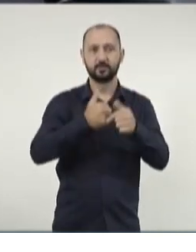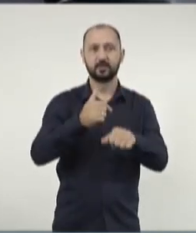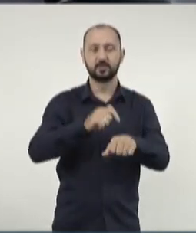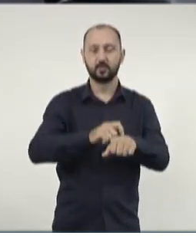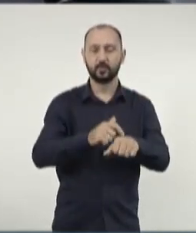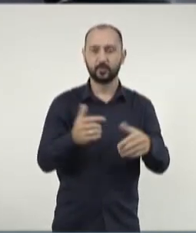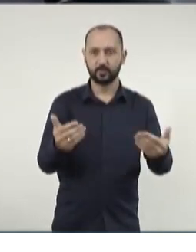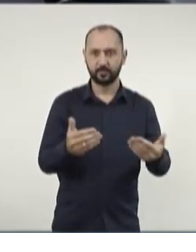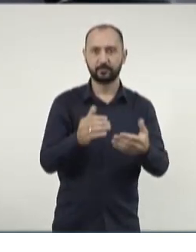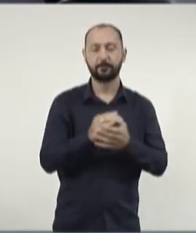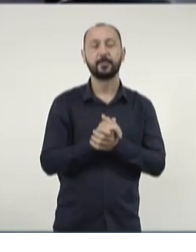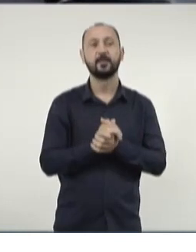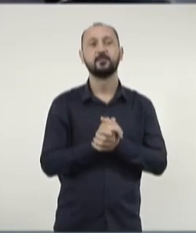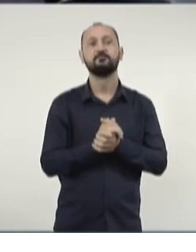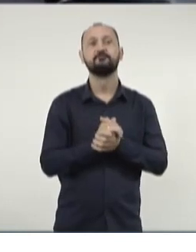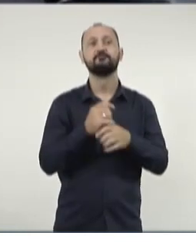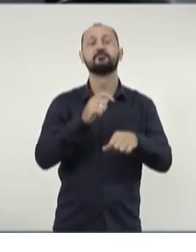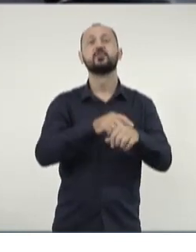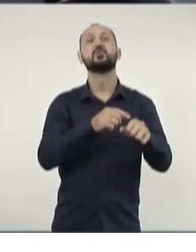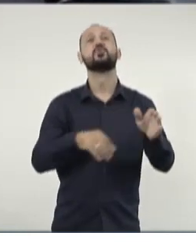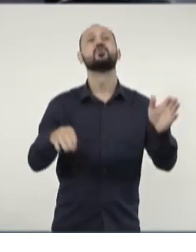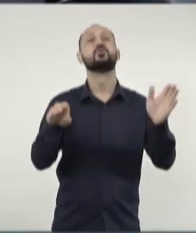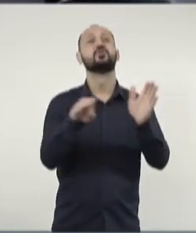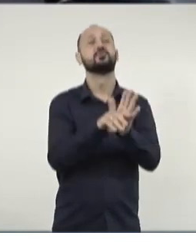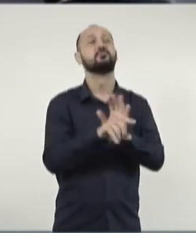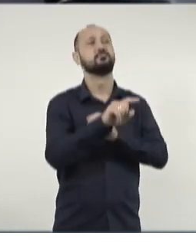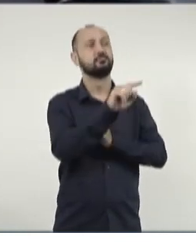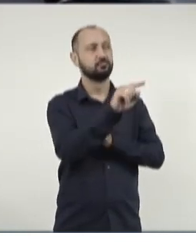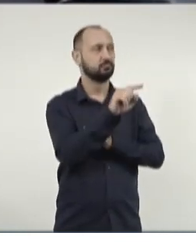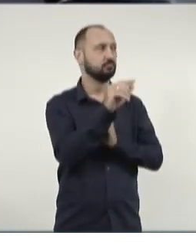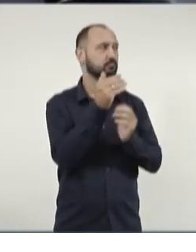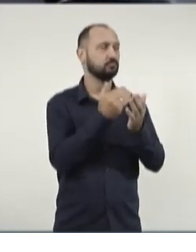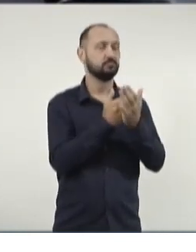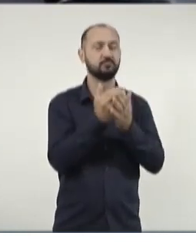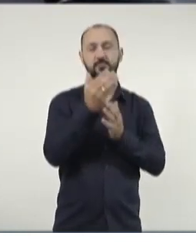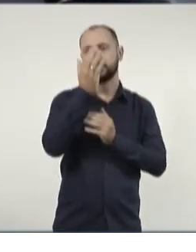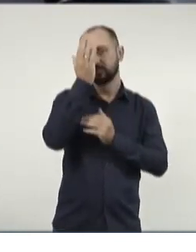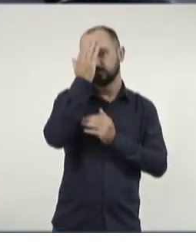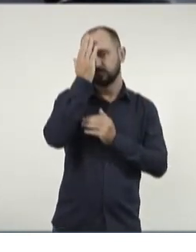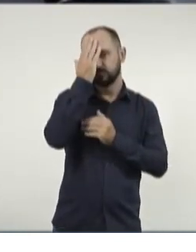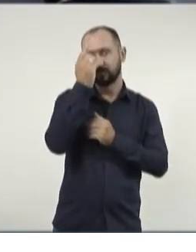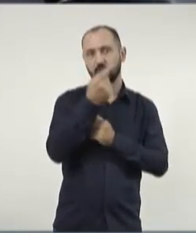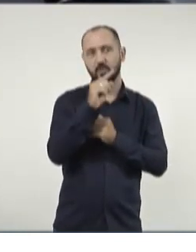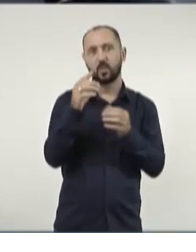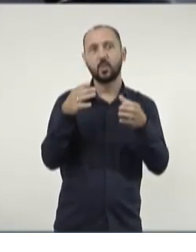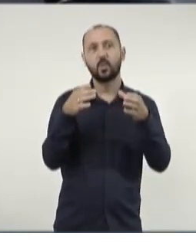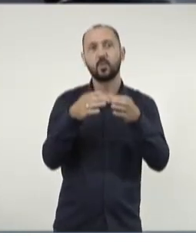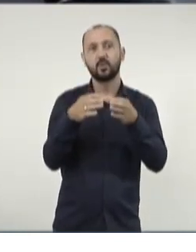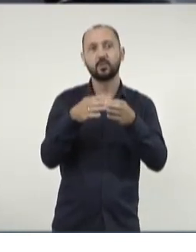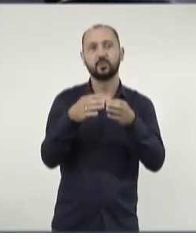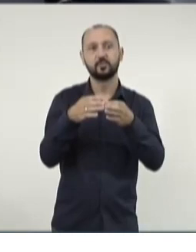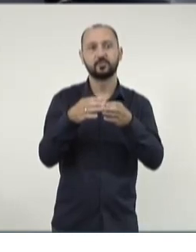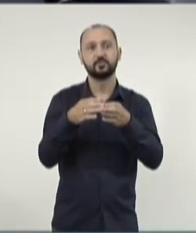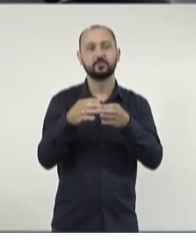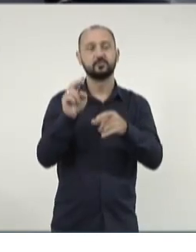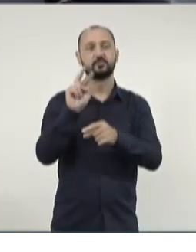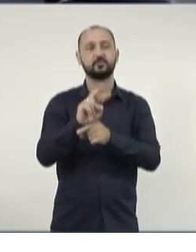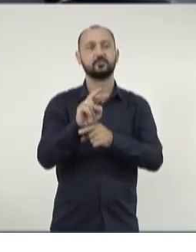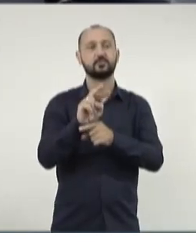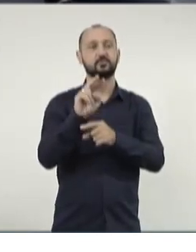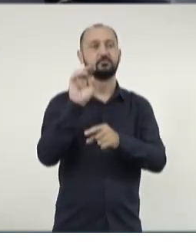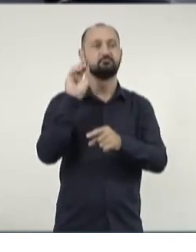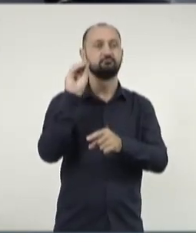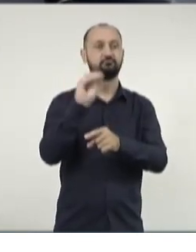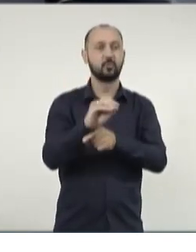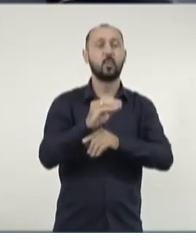nesse momento. E, quando eu cheguei lá, eu descobri que tem uma comissão de cuidados paliativos com profissionais